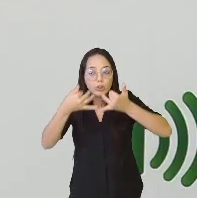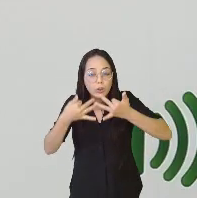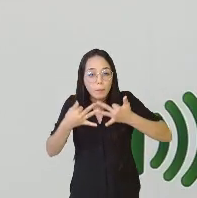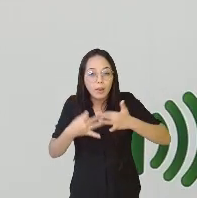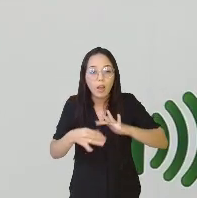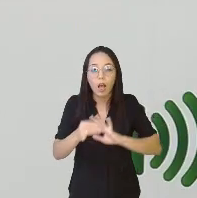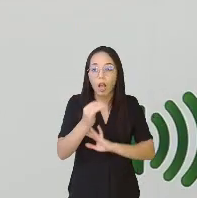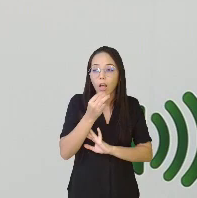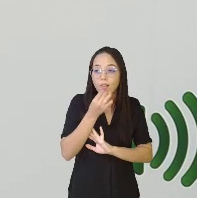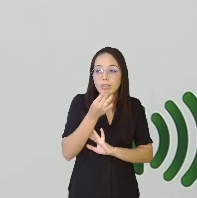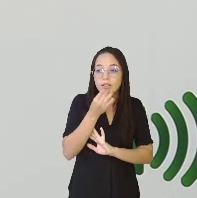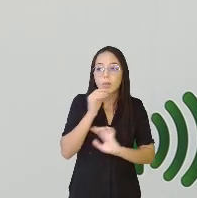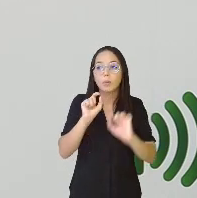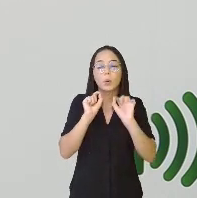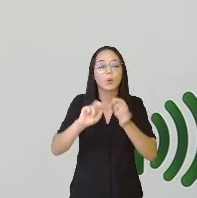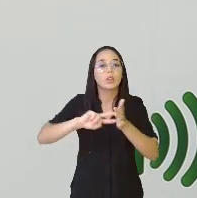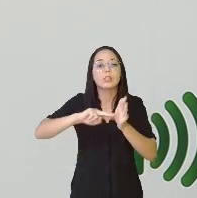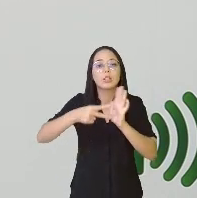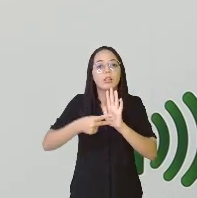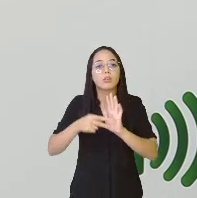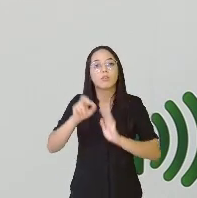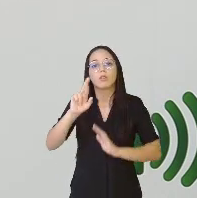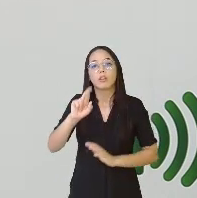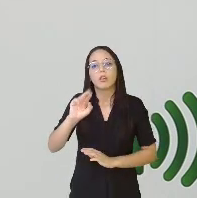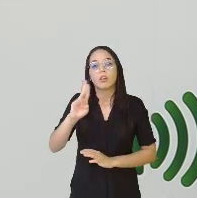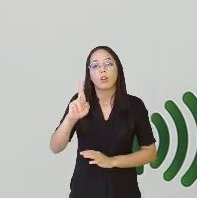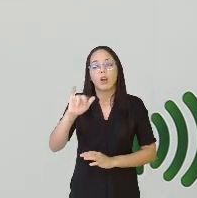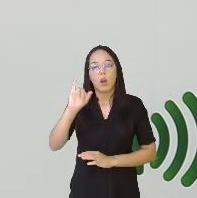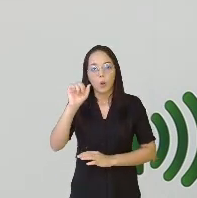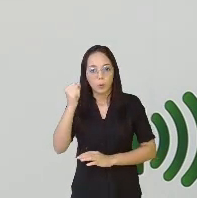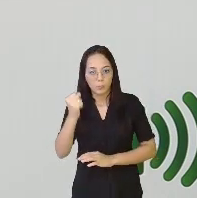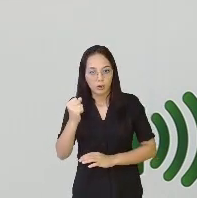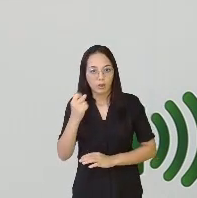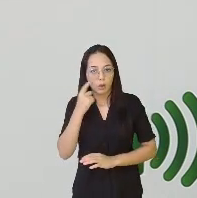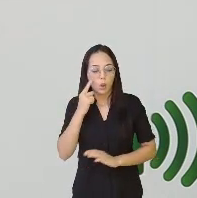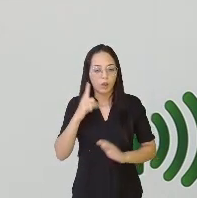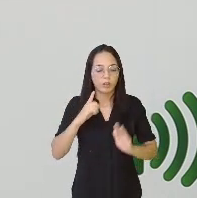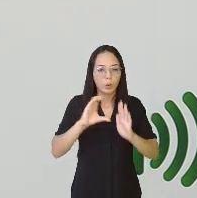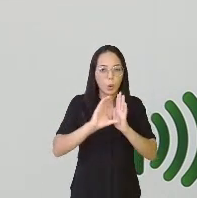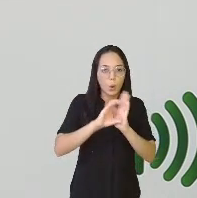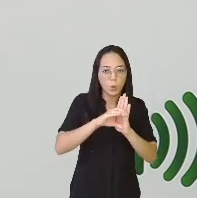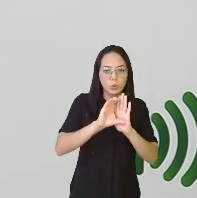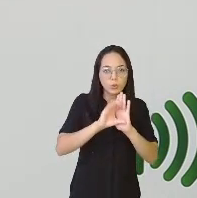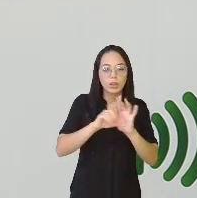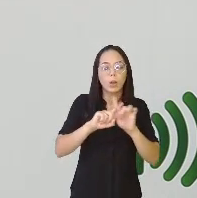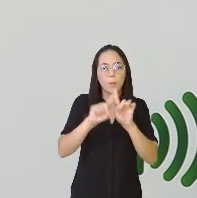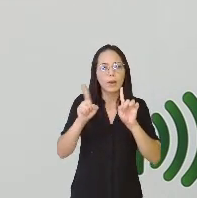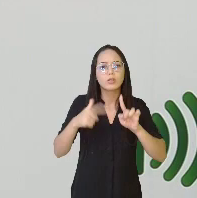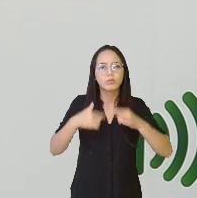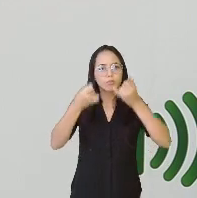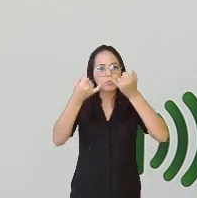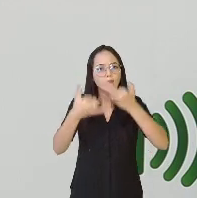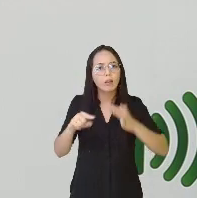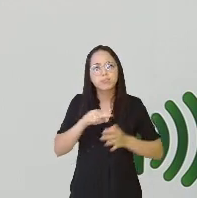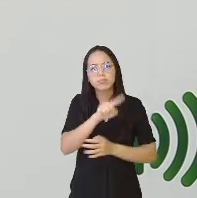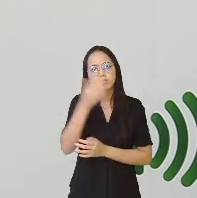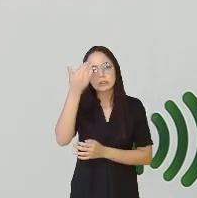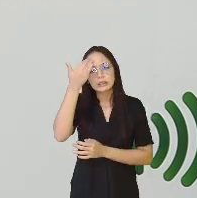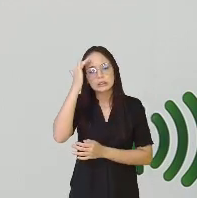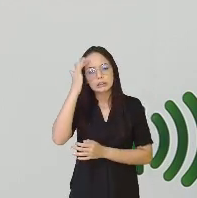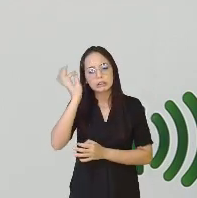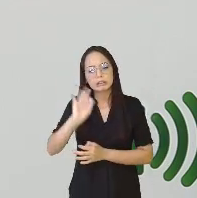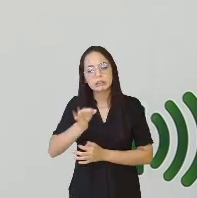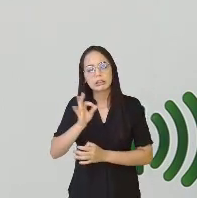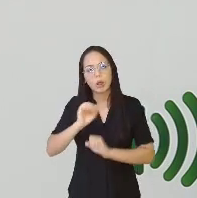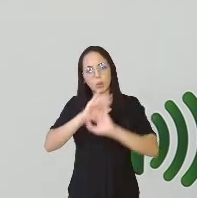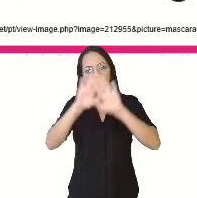com exemplos o que é uma rubrica, tá certo? Olha aí, tá a definição, mas eu vou te explicar num texto também para que você entenda bem direitinho